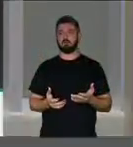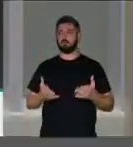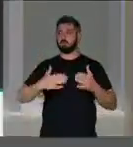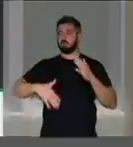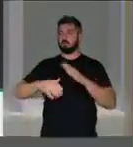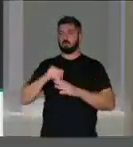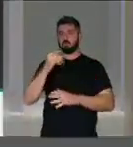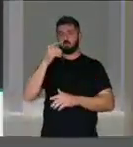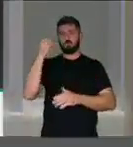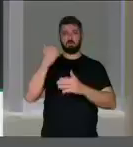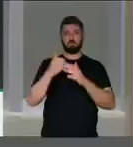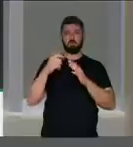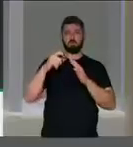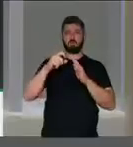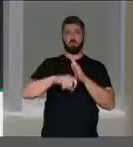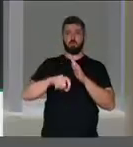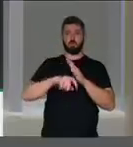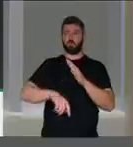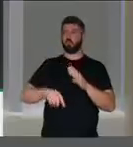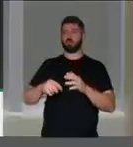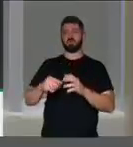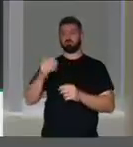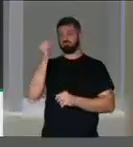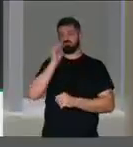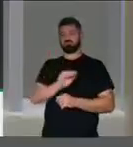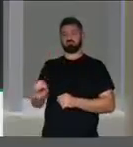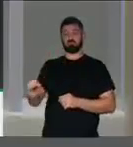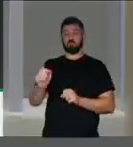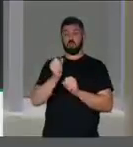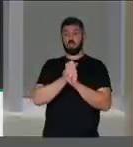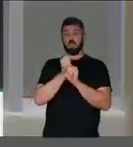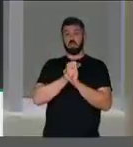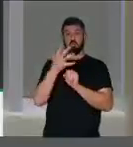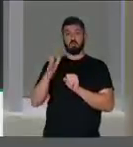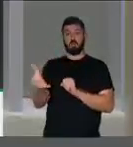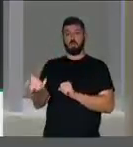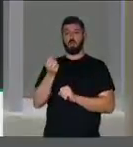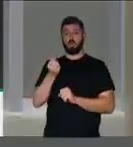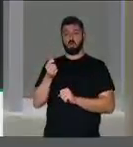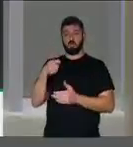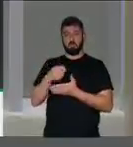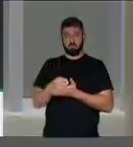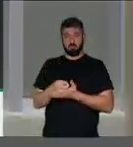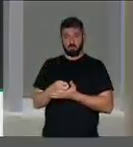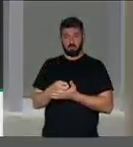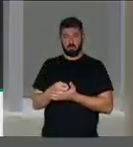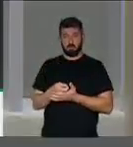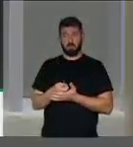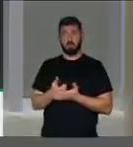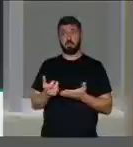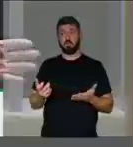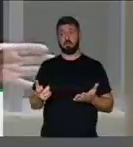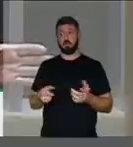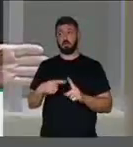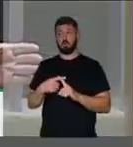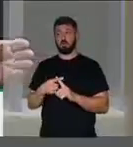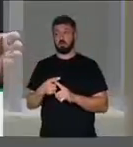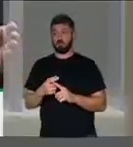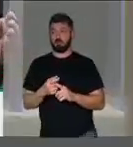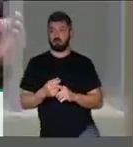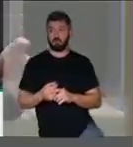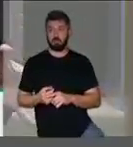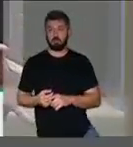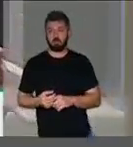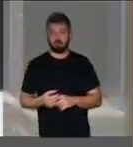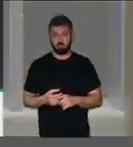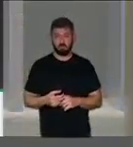a negligenciar o recolhimento do Fundo Rural durante um período longo, né? E isso se avolumou, alguém